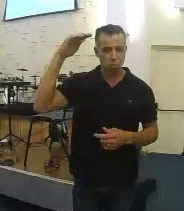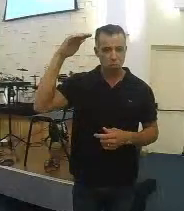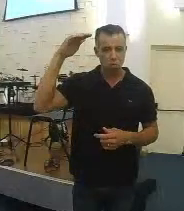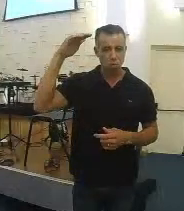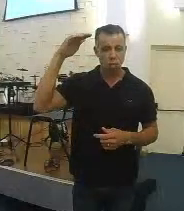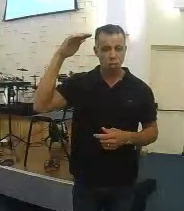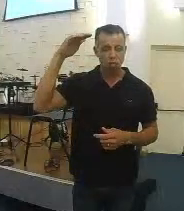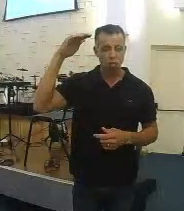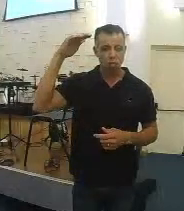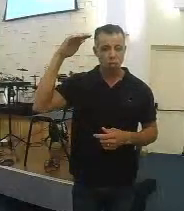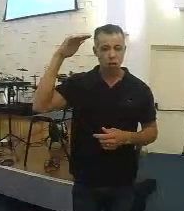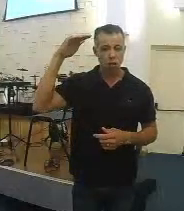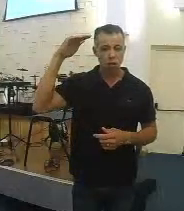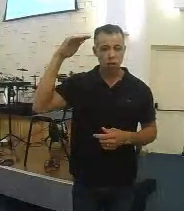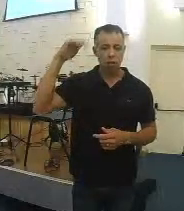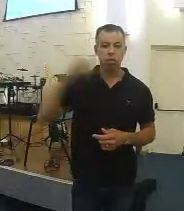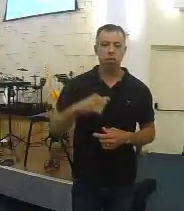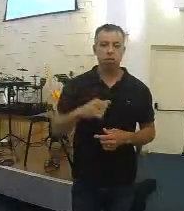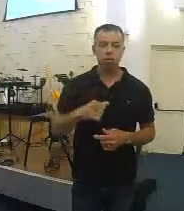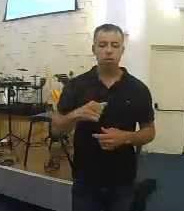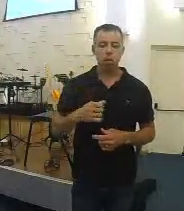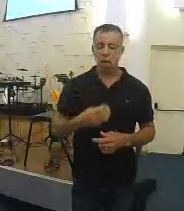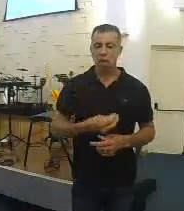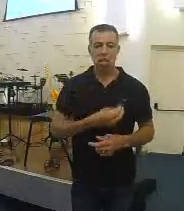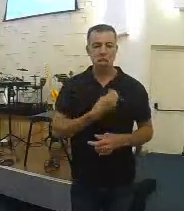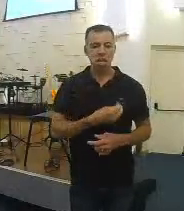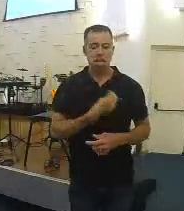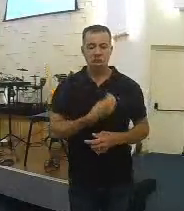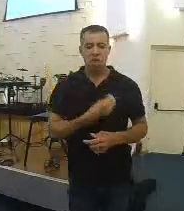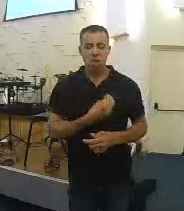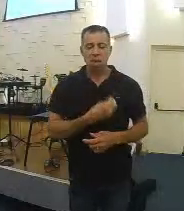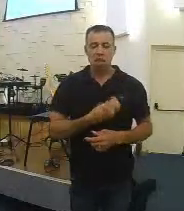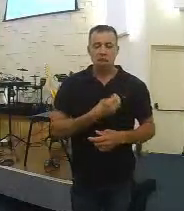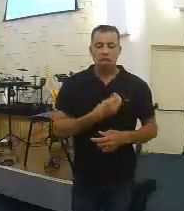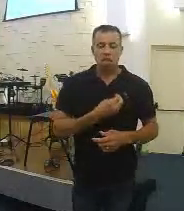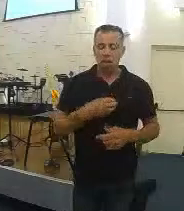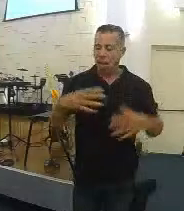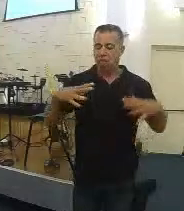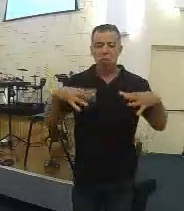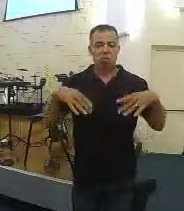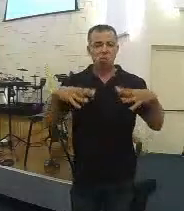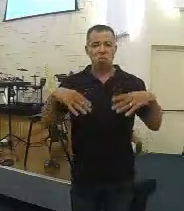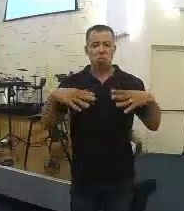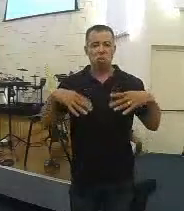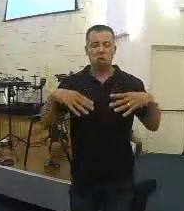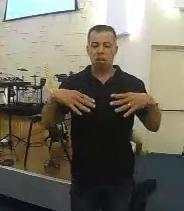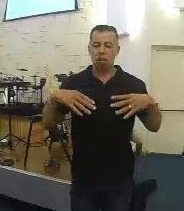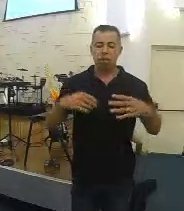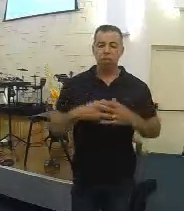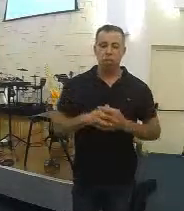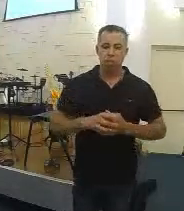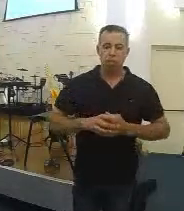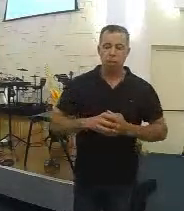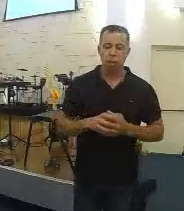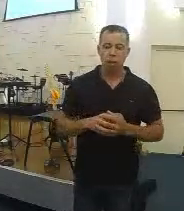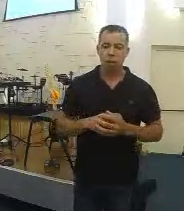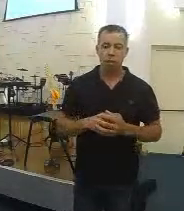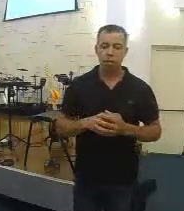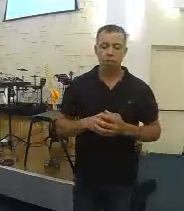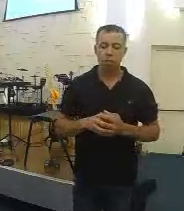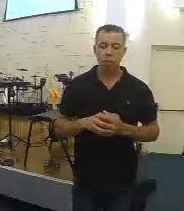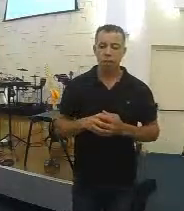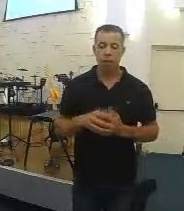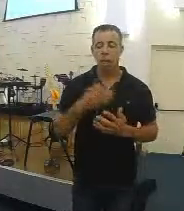cidadão que decidiu viver irresponsavelmente, loucamente. Graças a Deus, porque esses